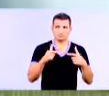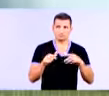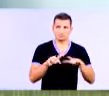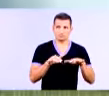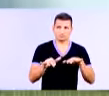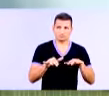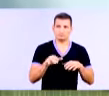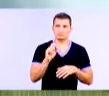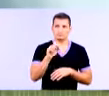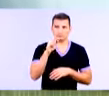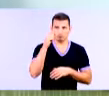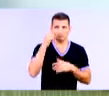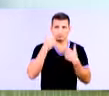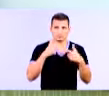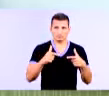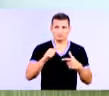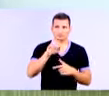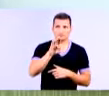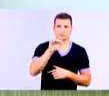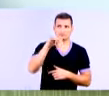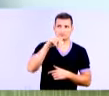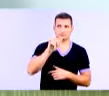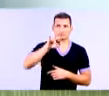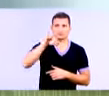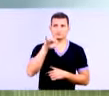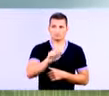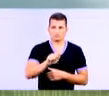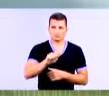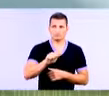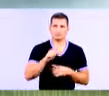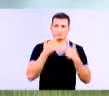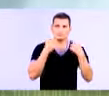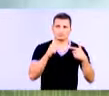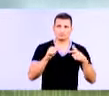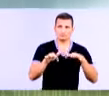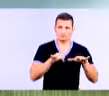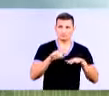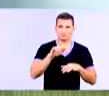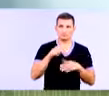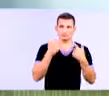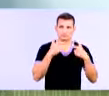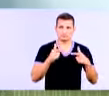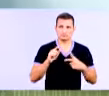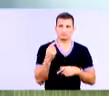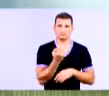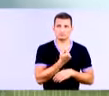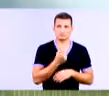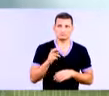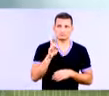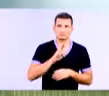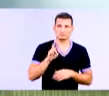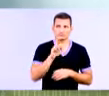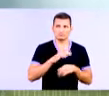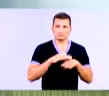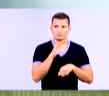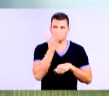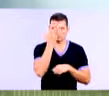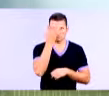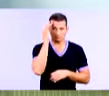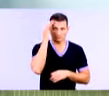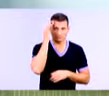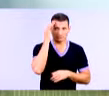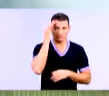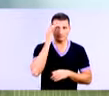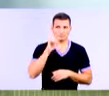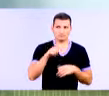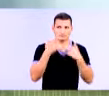que é linguagem binária. A linguagem de programação, gente, é a linguagem que a gente usa, é mais fácil de entender, né?